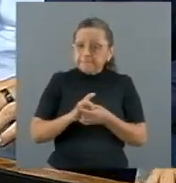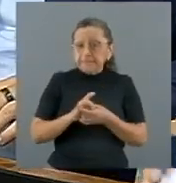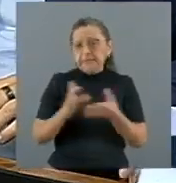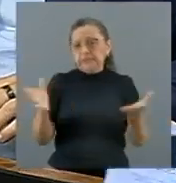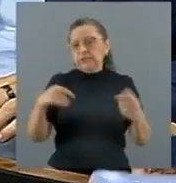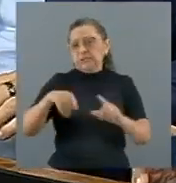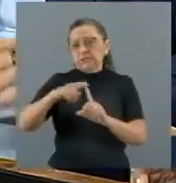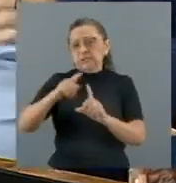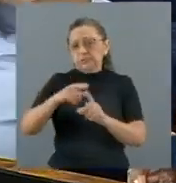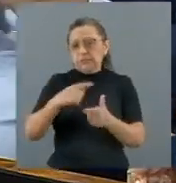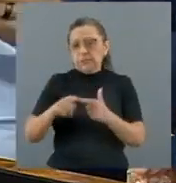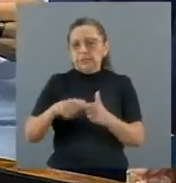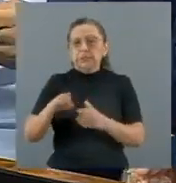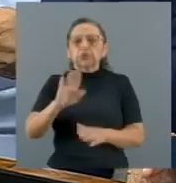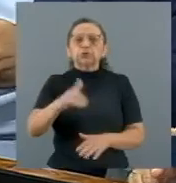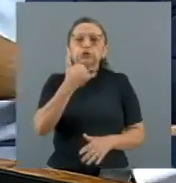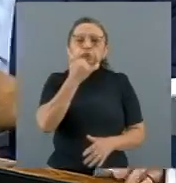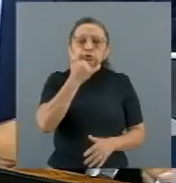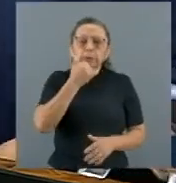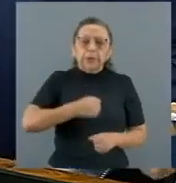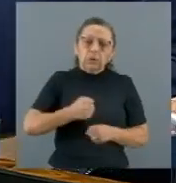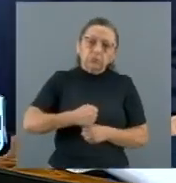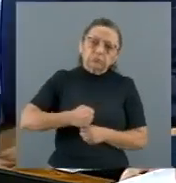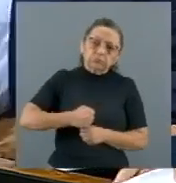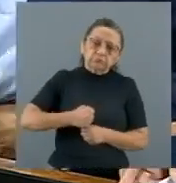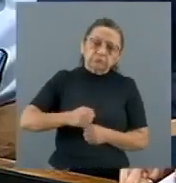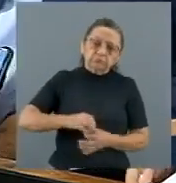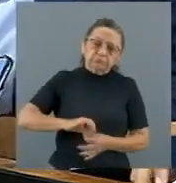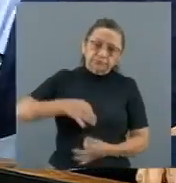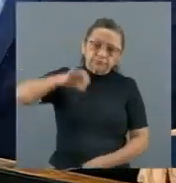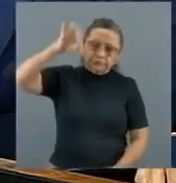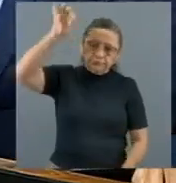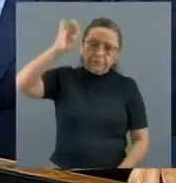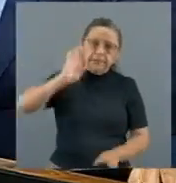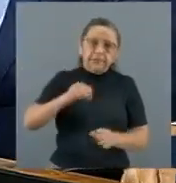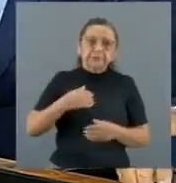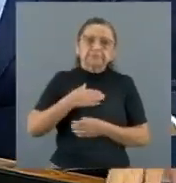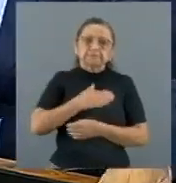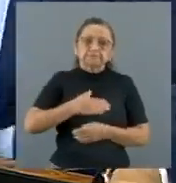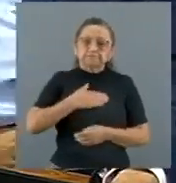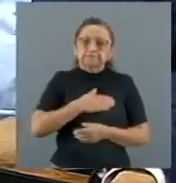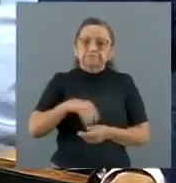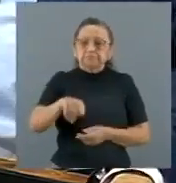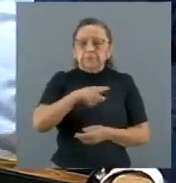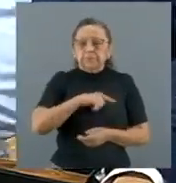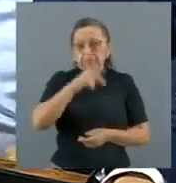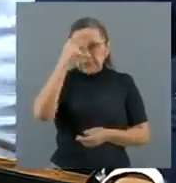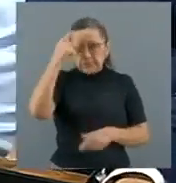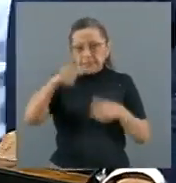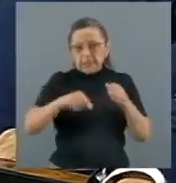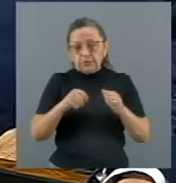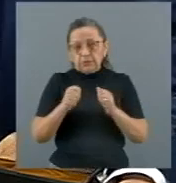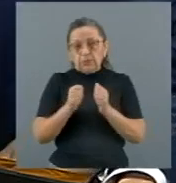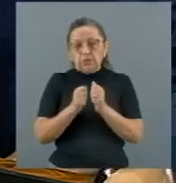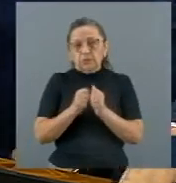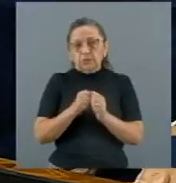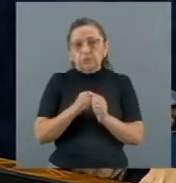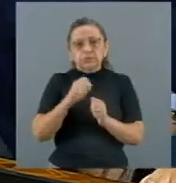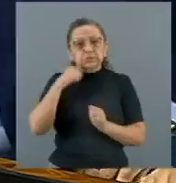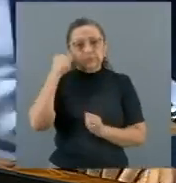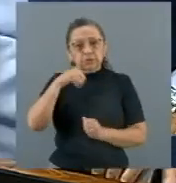minha fala, mas para dizer aos senhores que o trabalho que o senador Marcelo Castro tem fazendo é